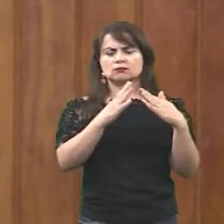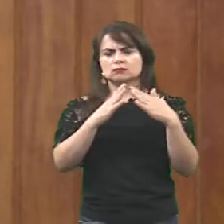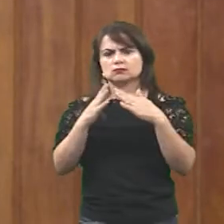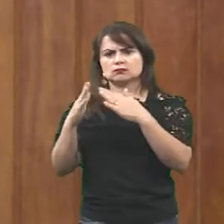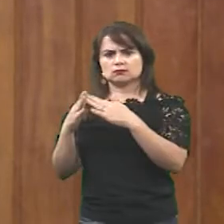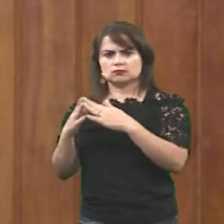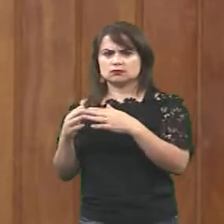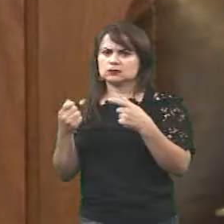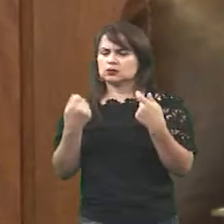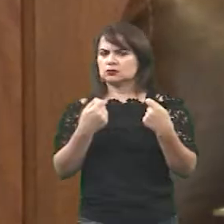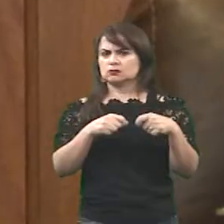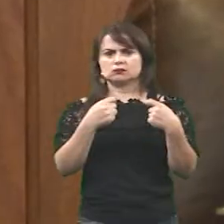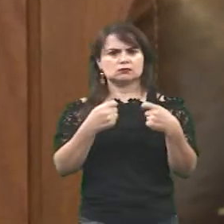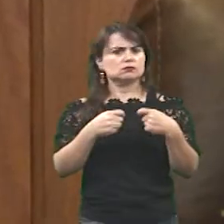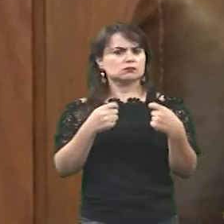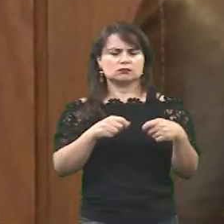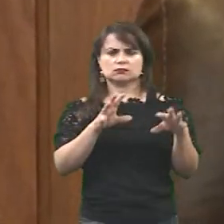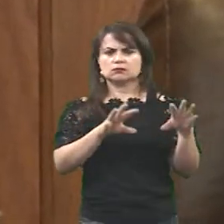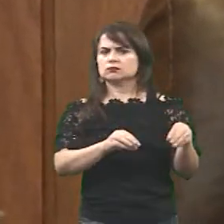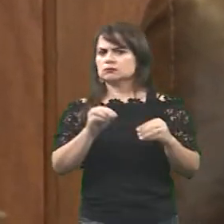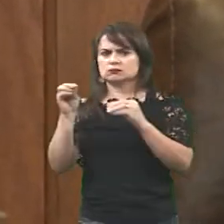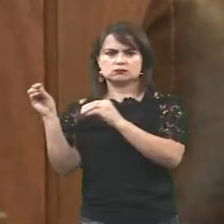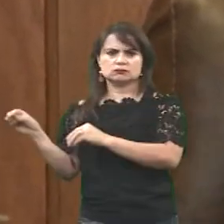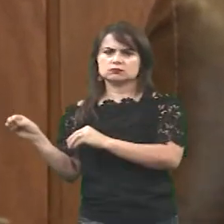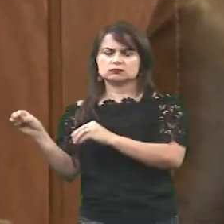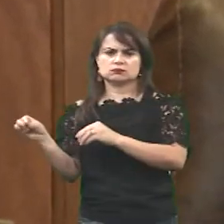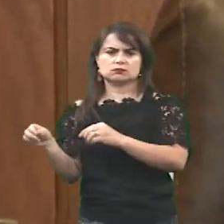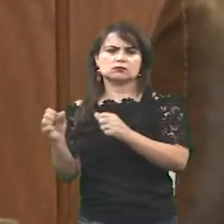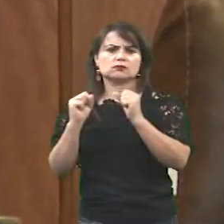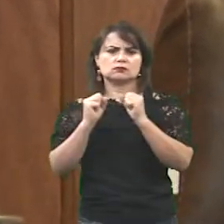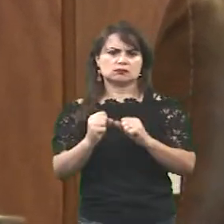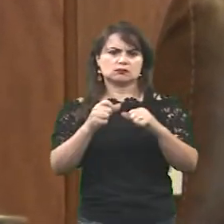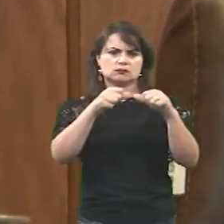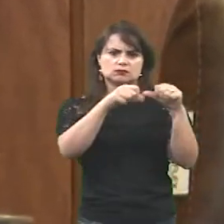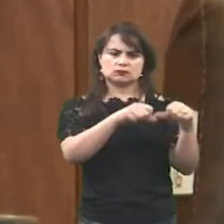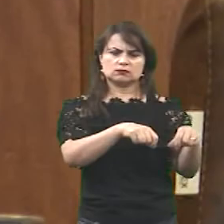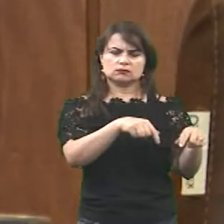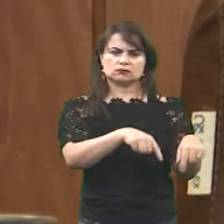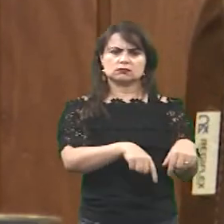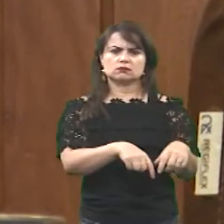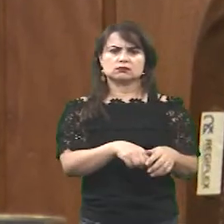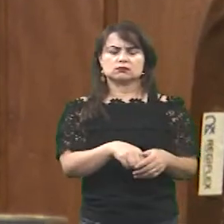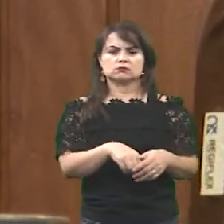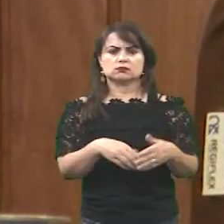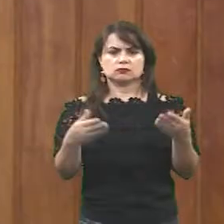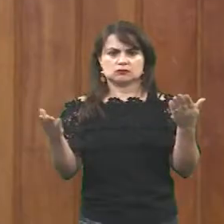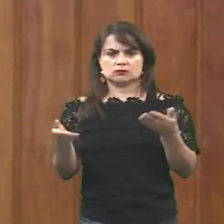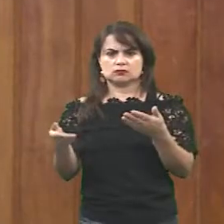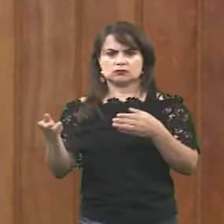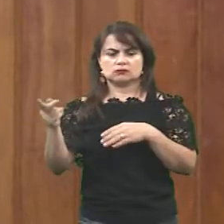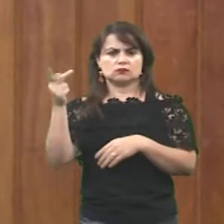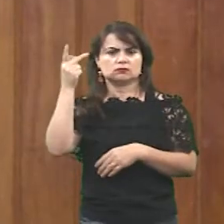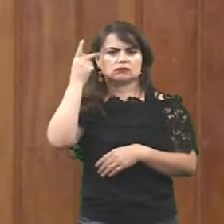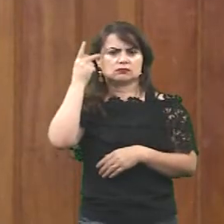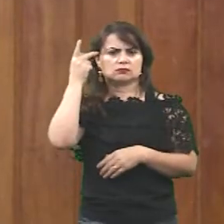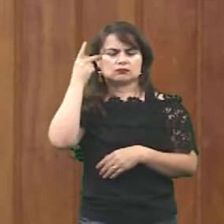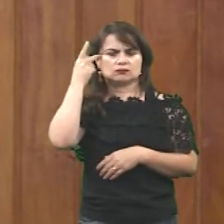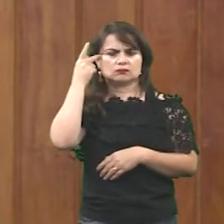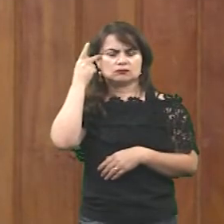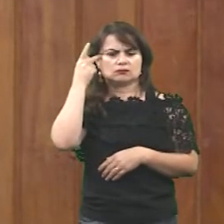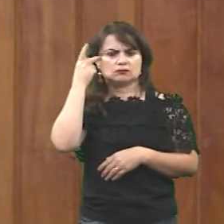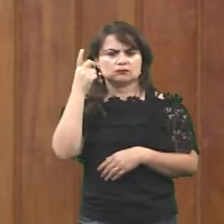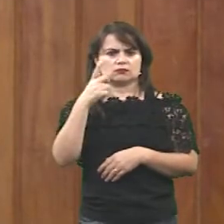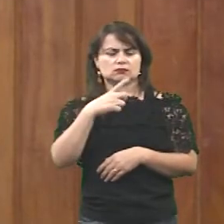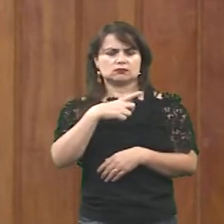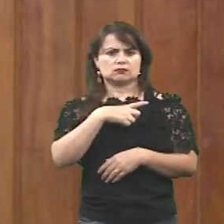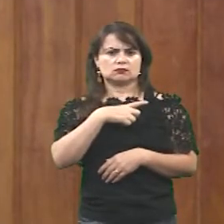seu município. Hoje, no estado de São Paulo, nós temos 5.300 atiradores. Somos